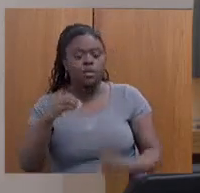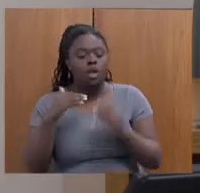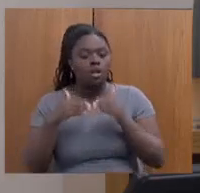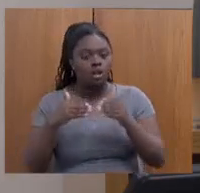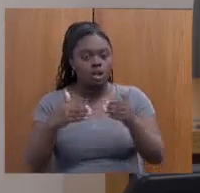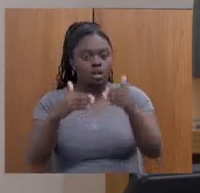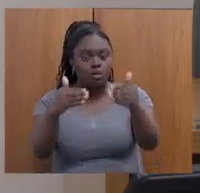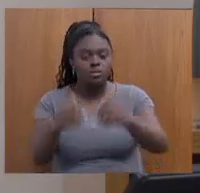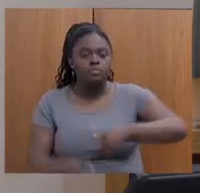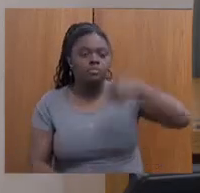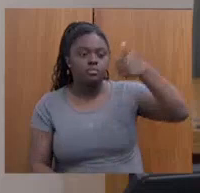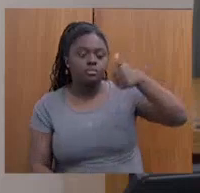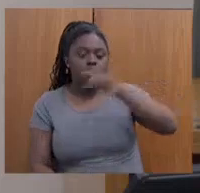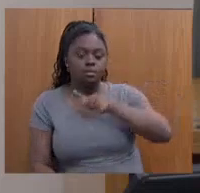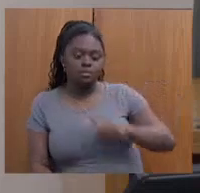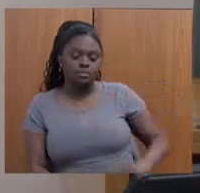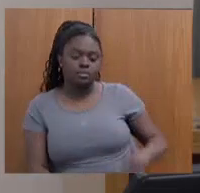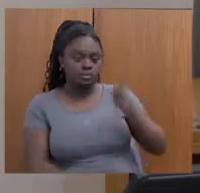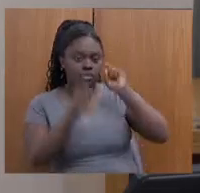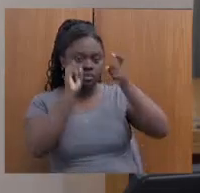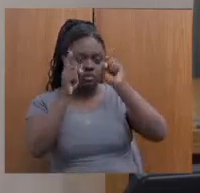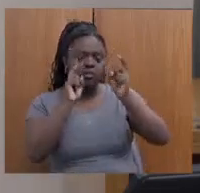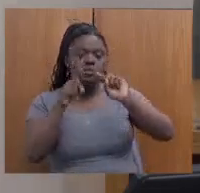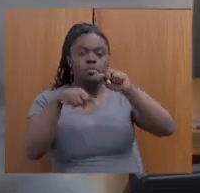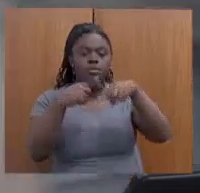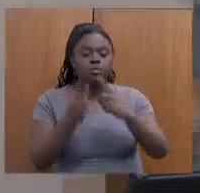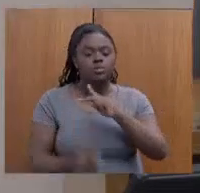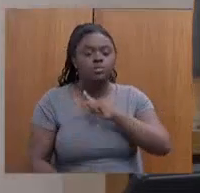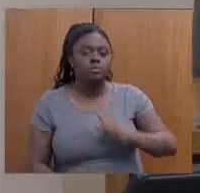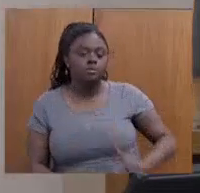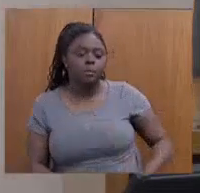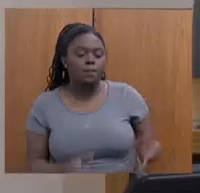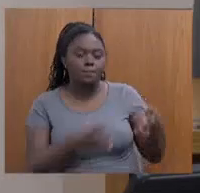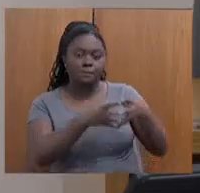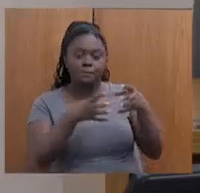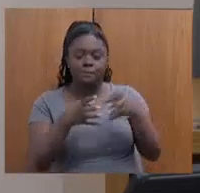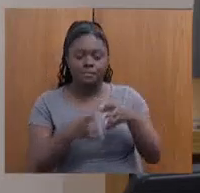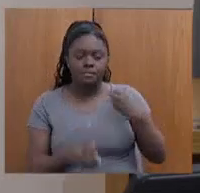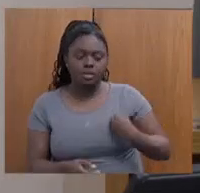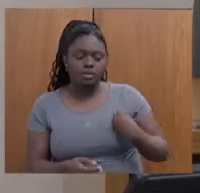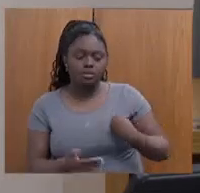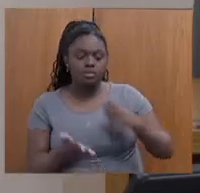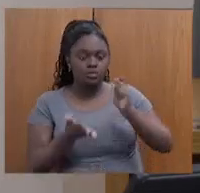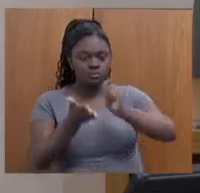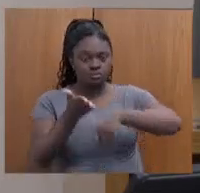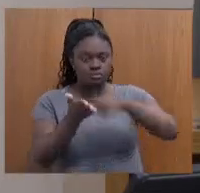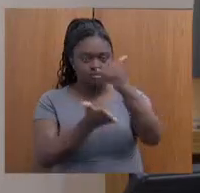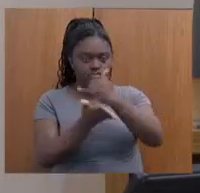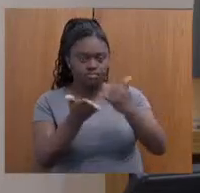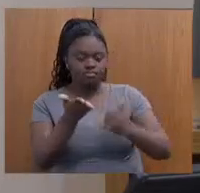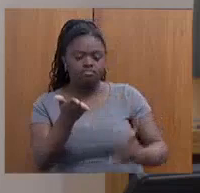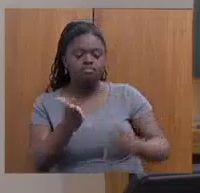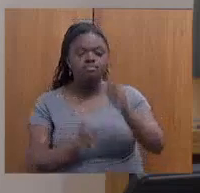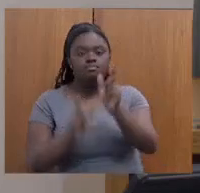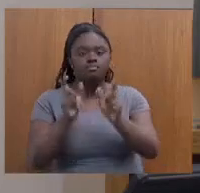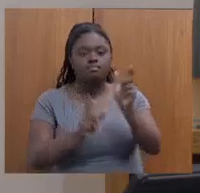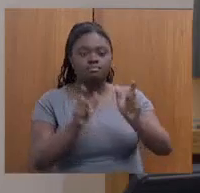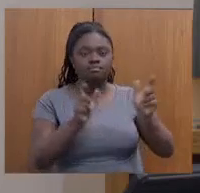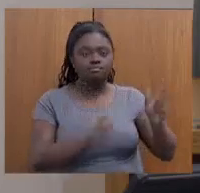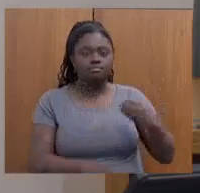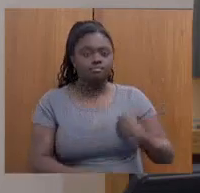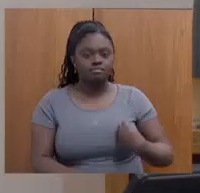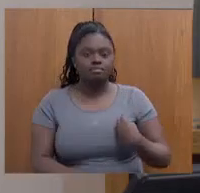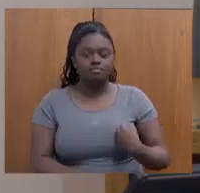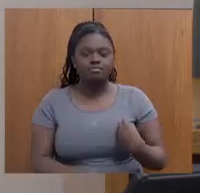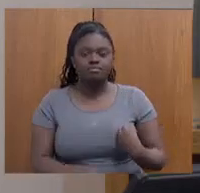Presidenta da reunião, presidentes da comissão participante, por ordem de inscrição, membros das comissões participantes,